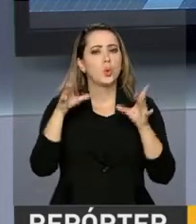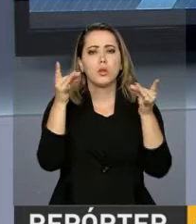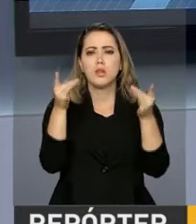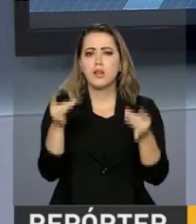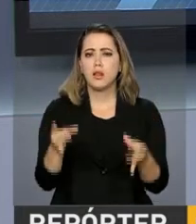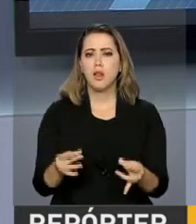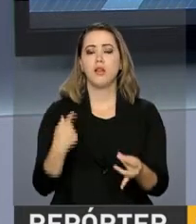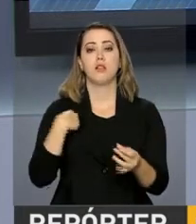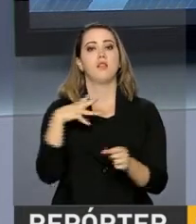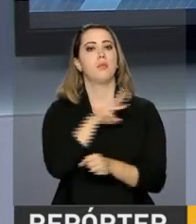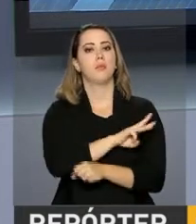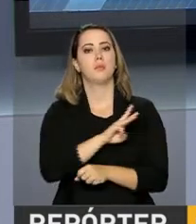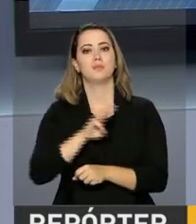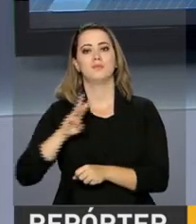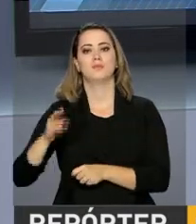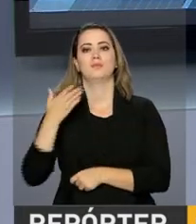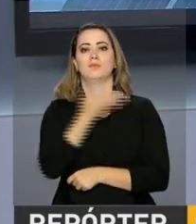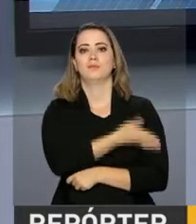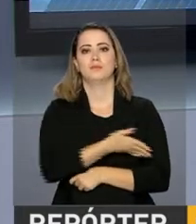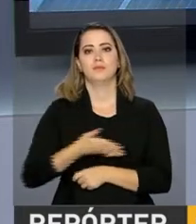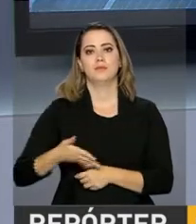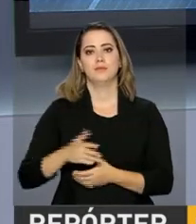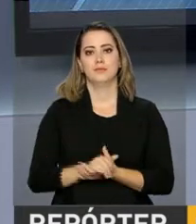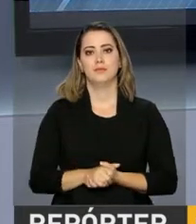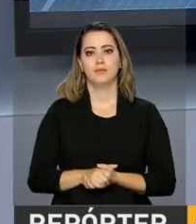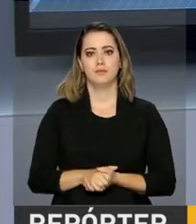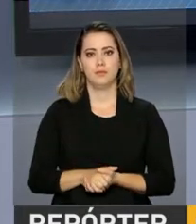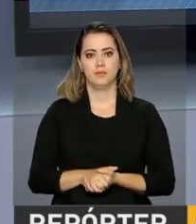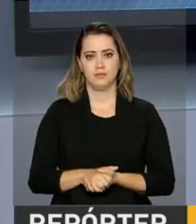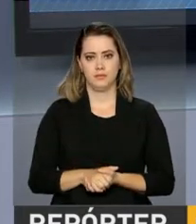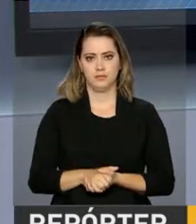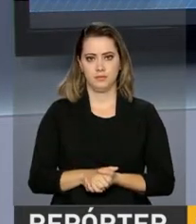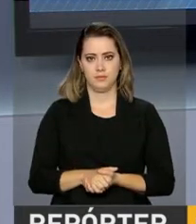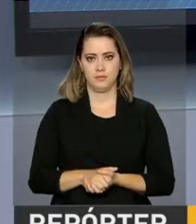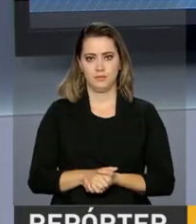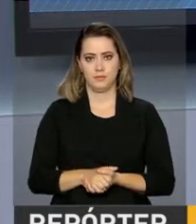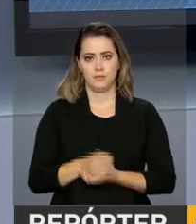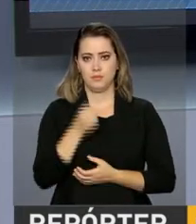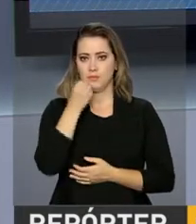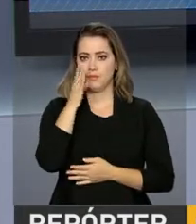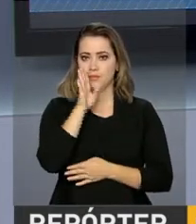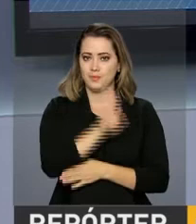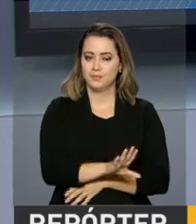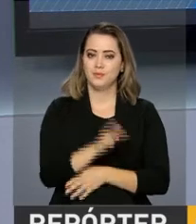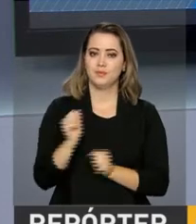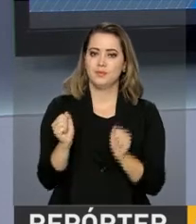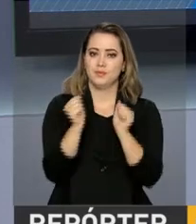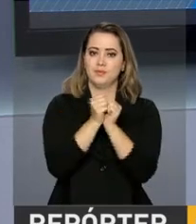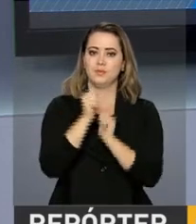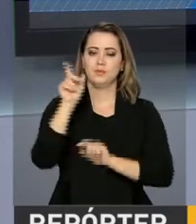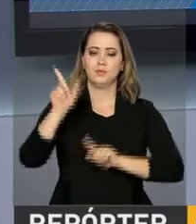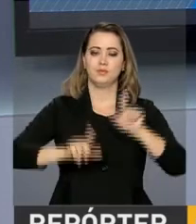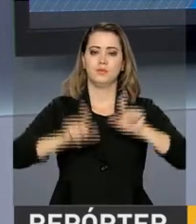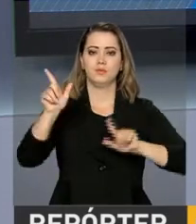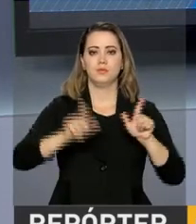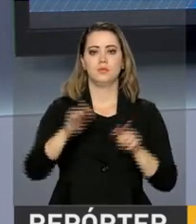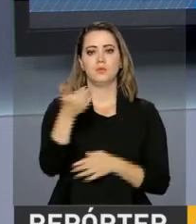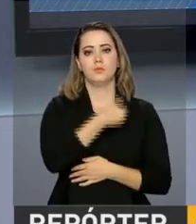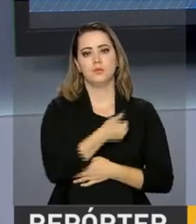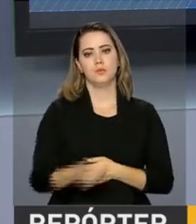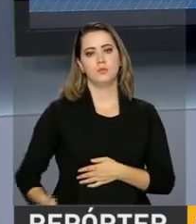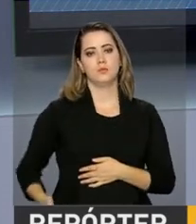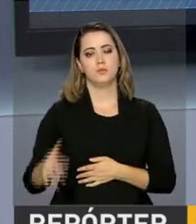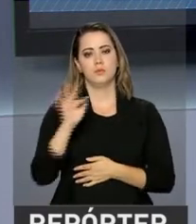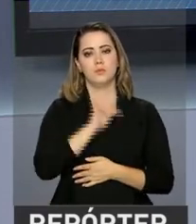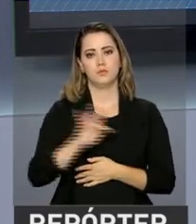também está disponível na página da nbr na internet ótima tarde pra você e continue com a gente aqui